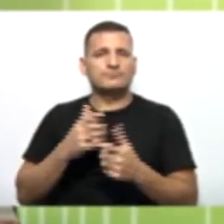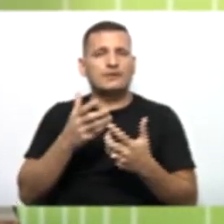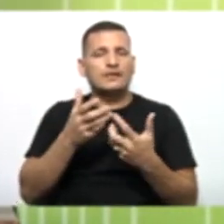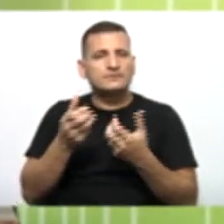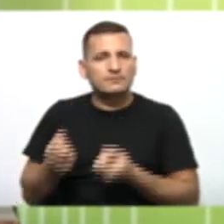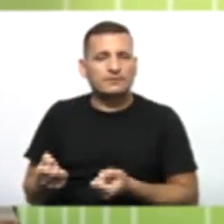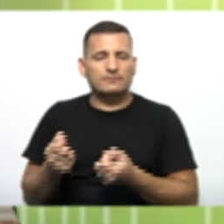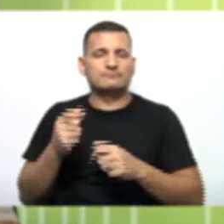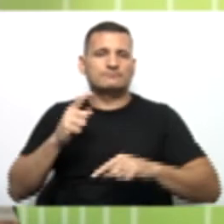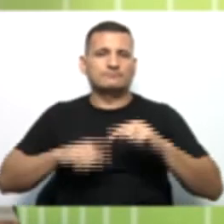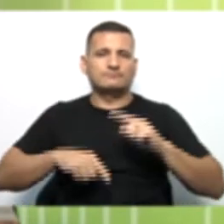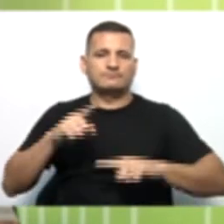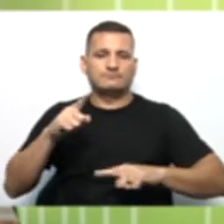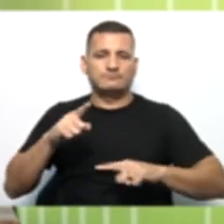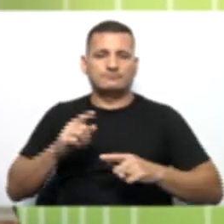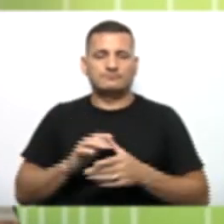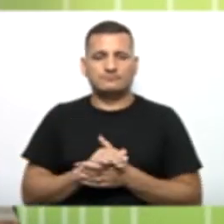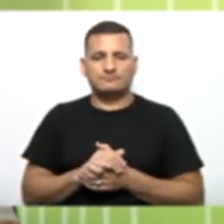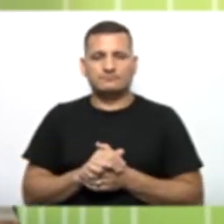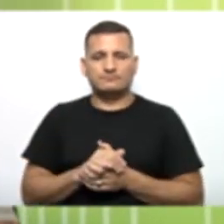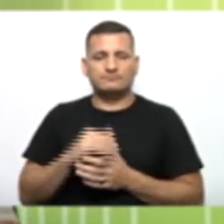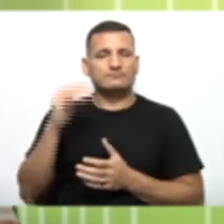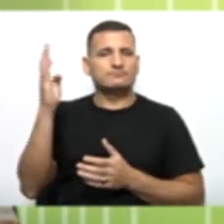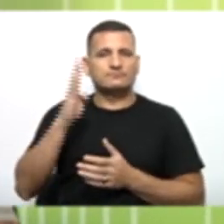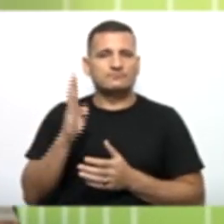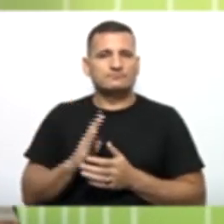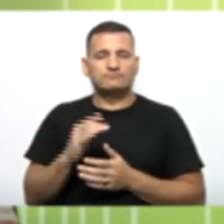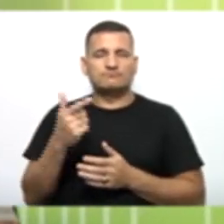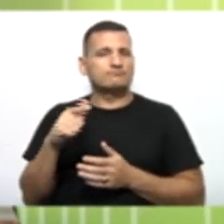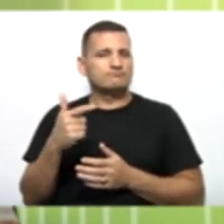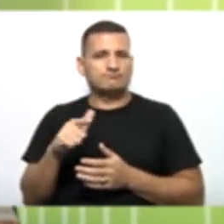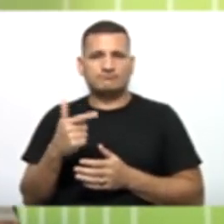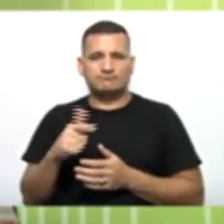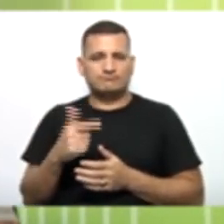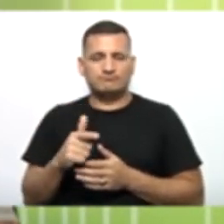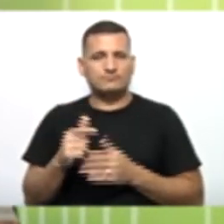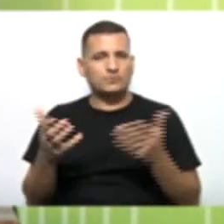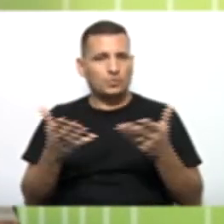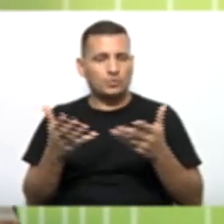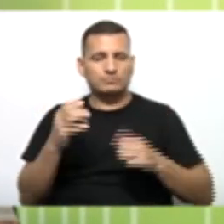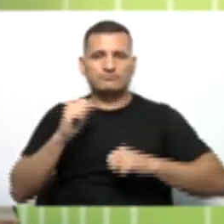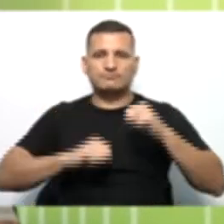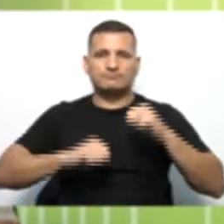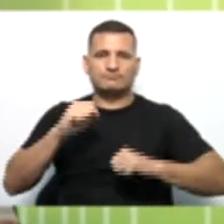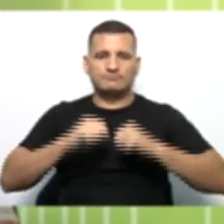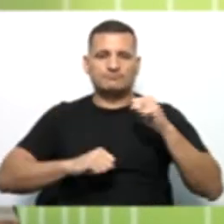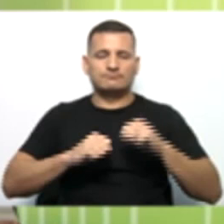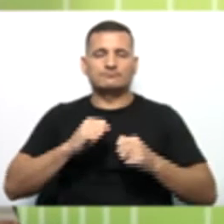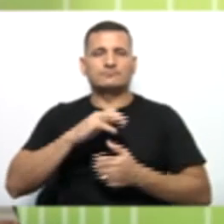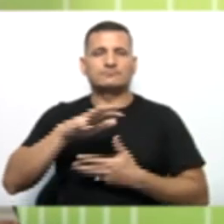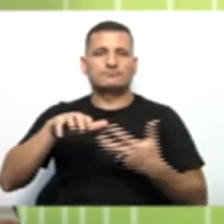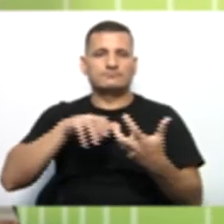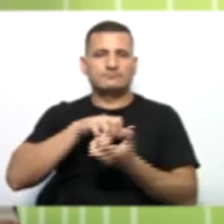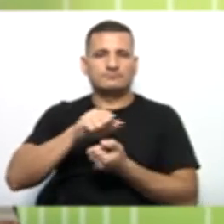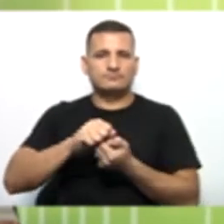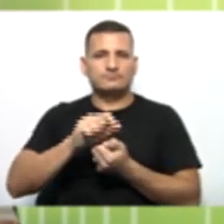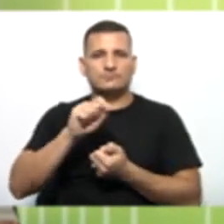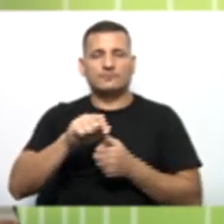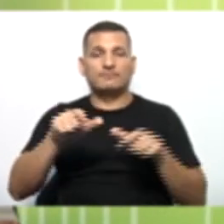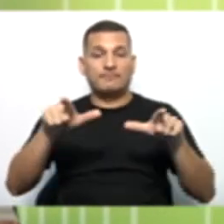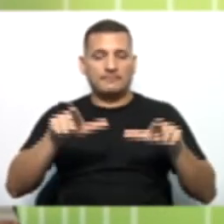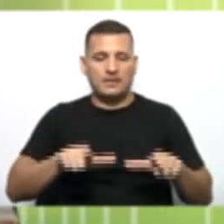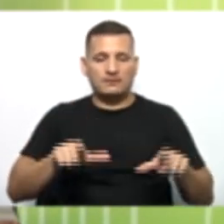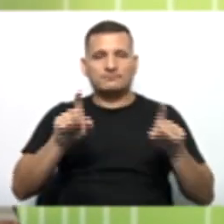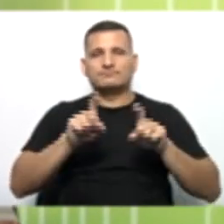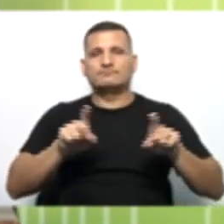receber esses materiais. No Brasil, nós não temos ainda nenhuma indústria que consiga reciclar placas de